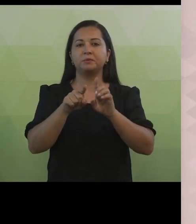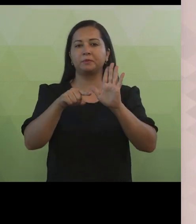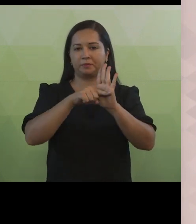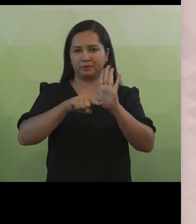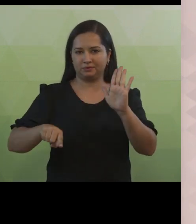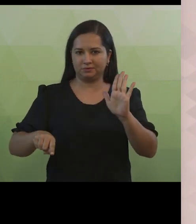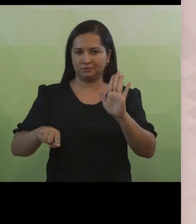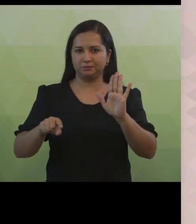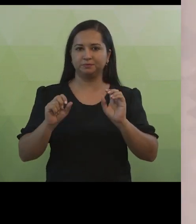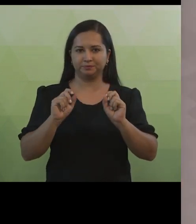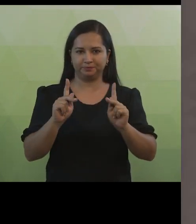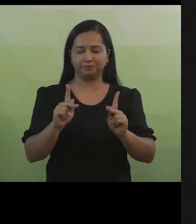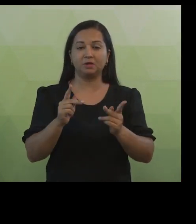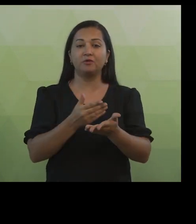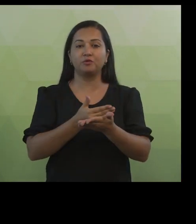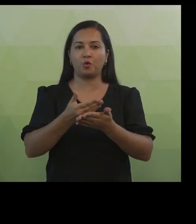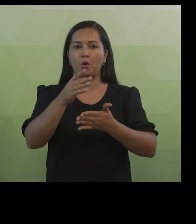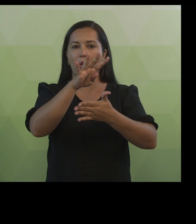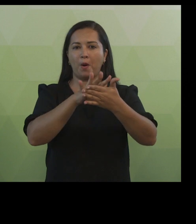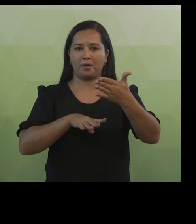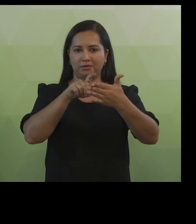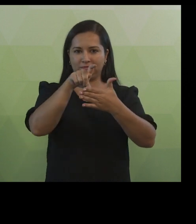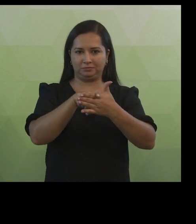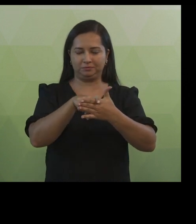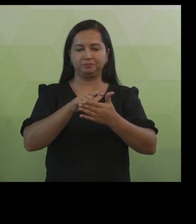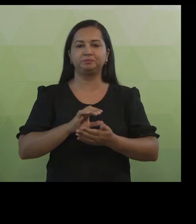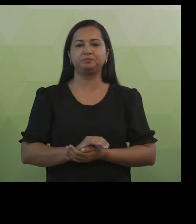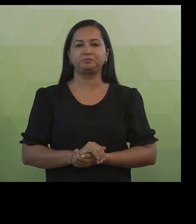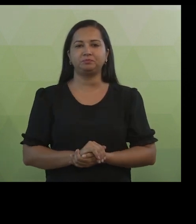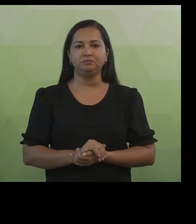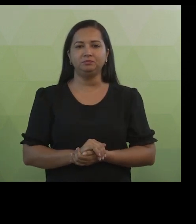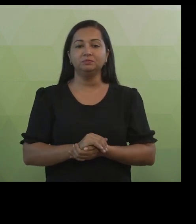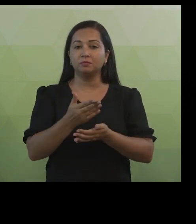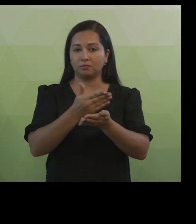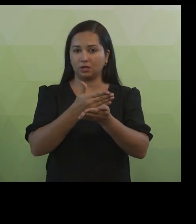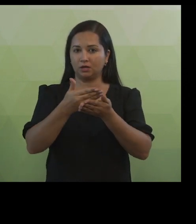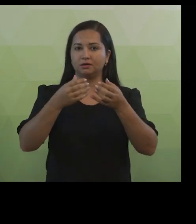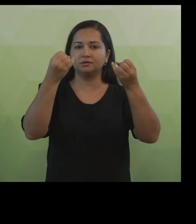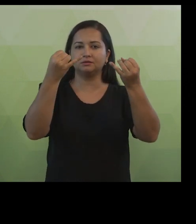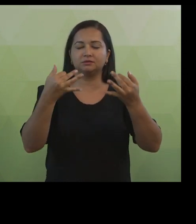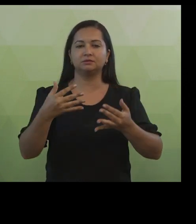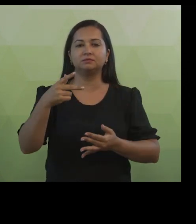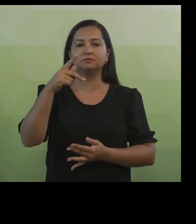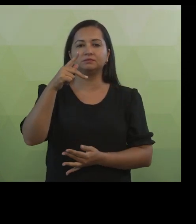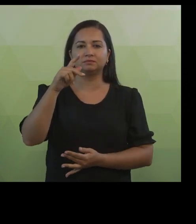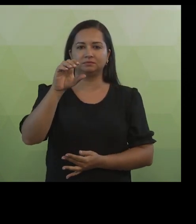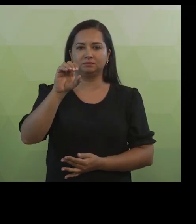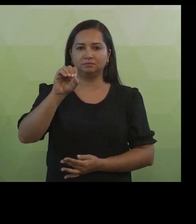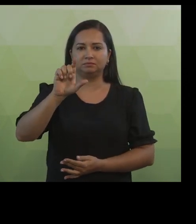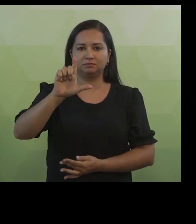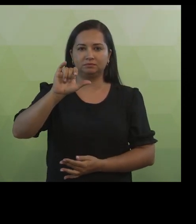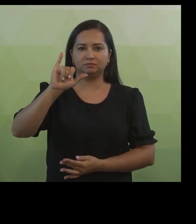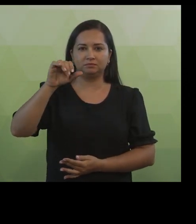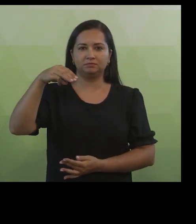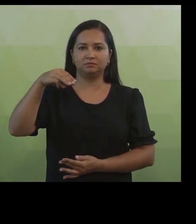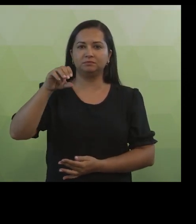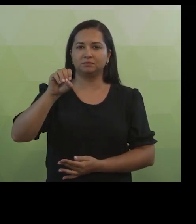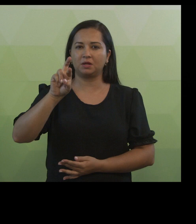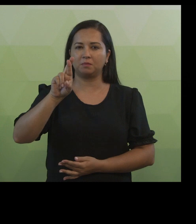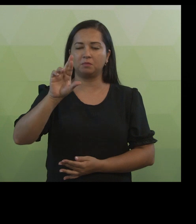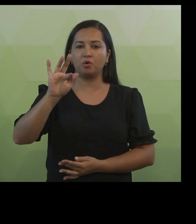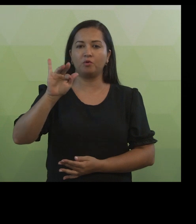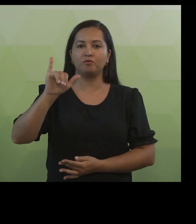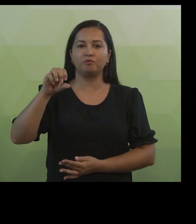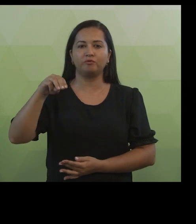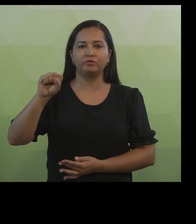hora de programar. Inicialmente vamos falar do termo polimorfismo. O termo polimorfismo vem do grego poli,